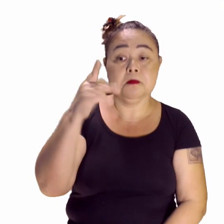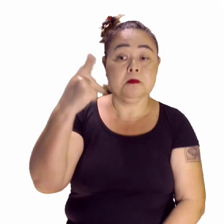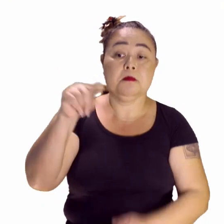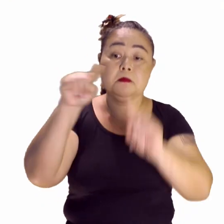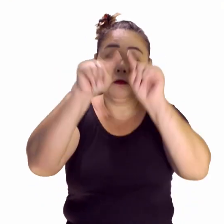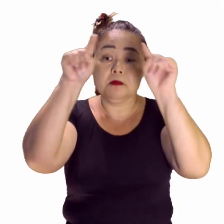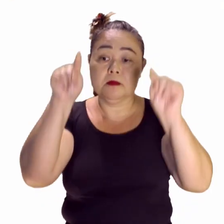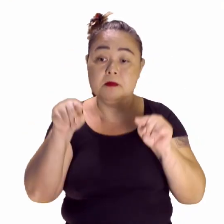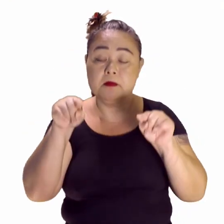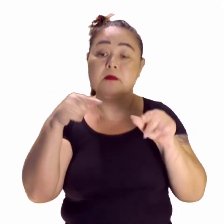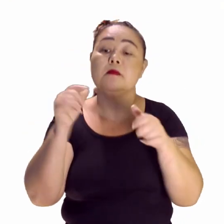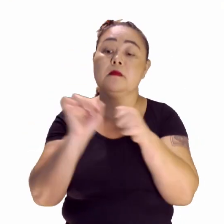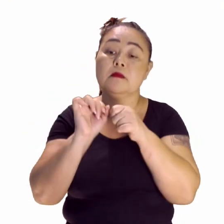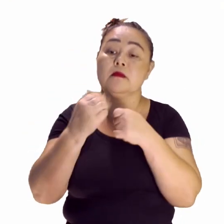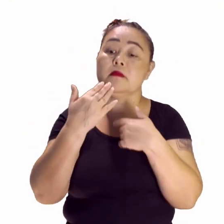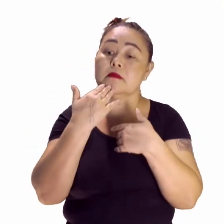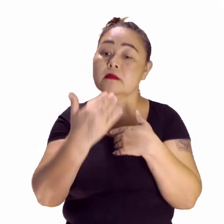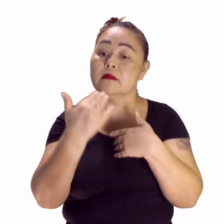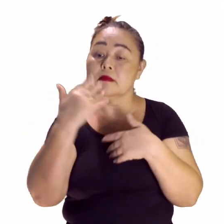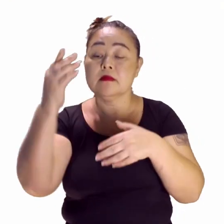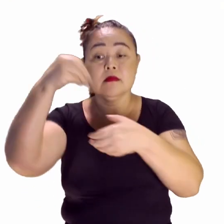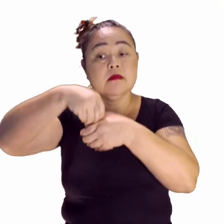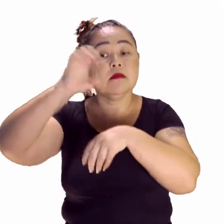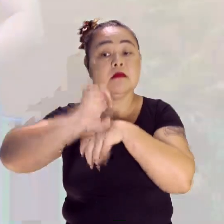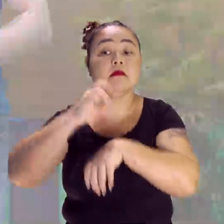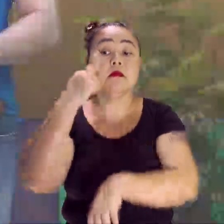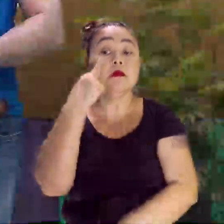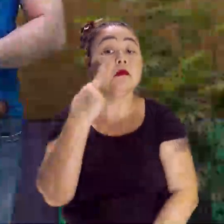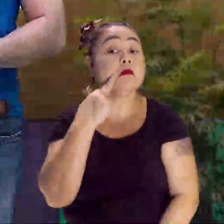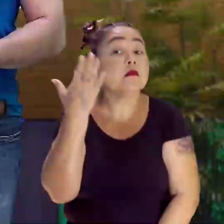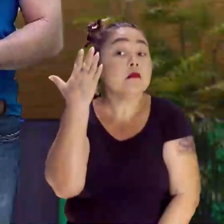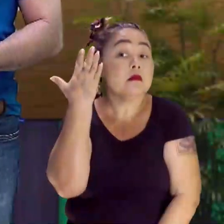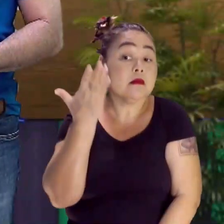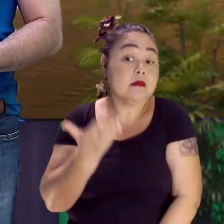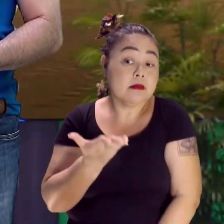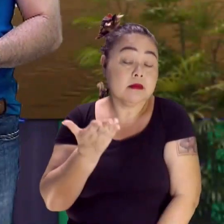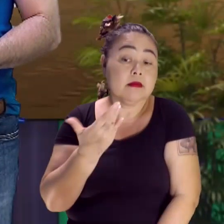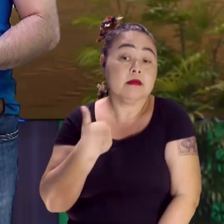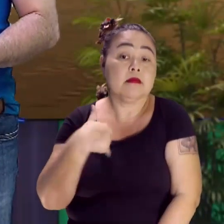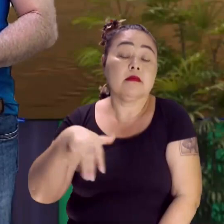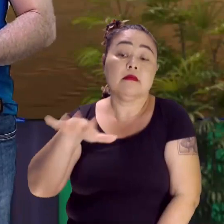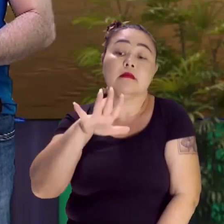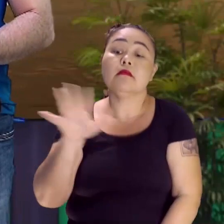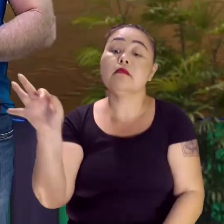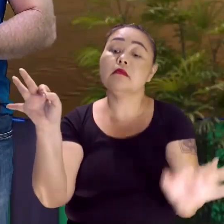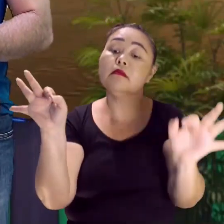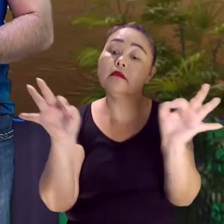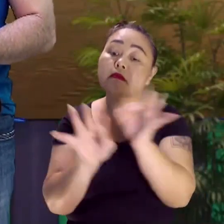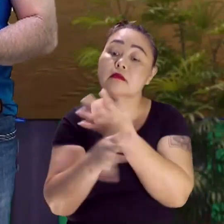o setor de serviços dentro do estado de Rondônia. Então é isso, galerinha. A gente fecha com